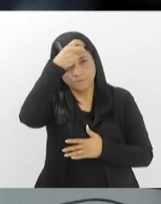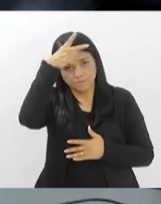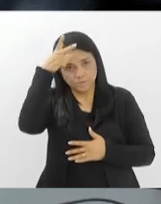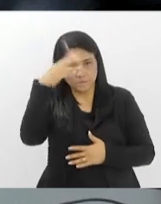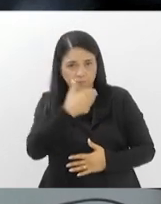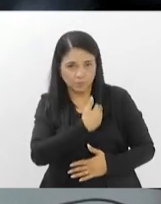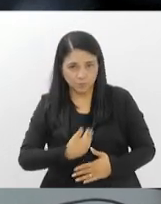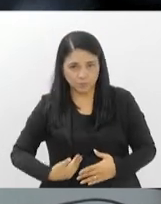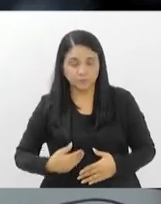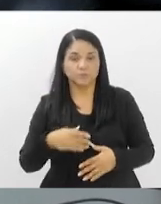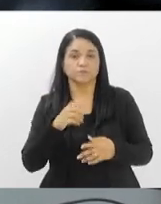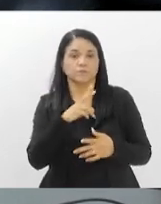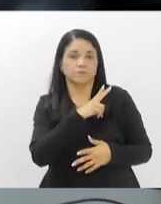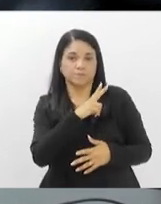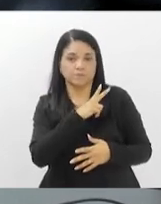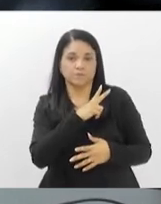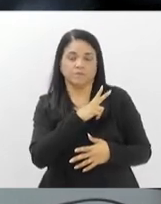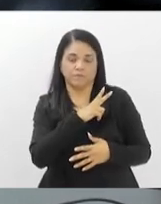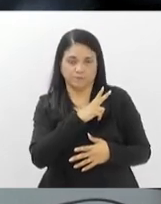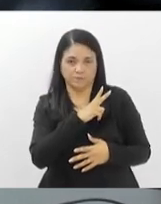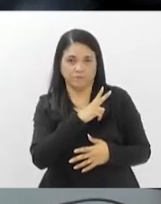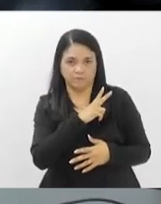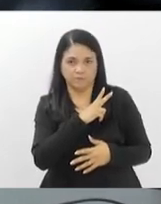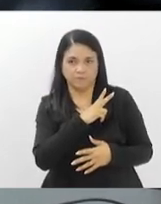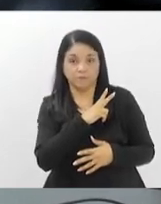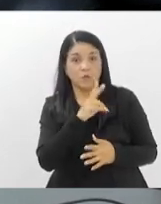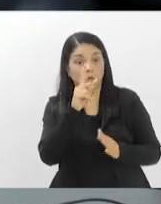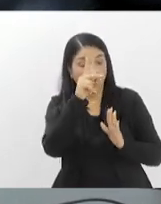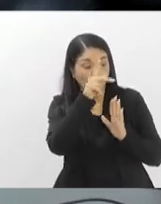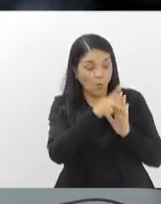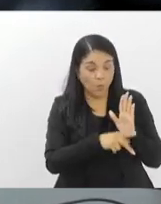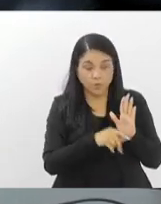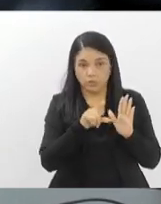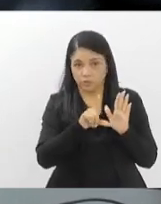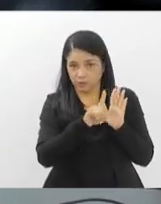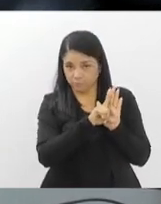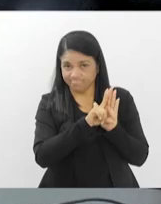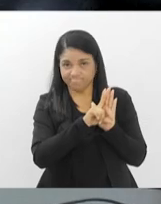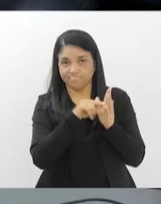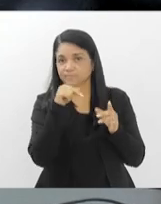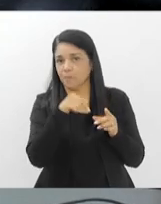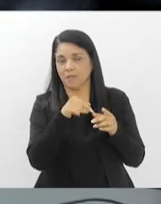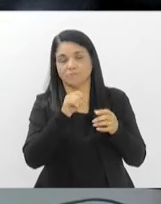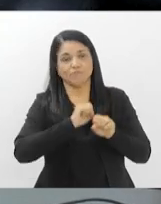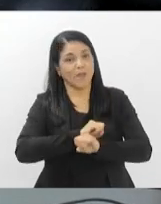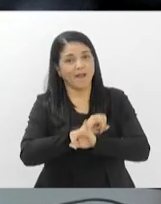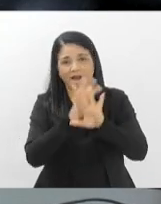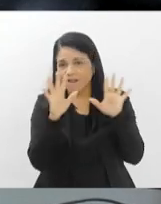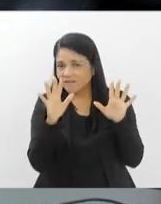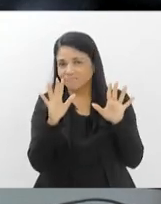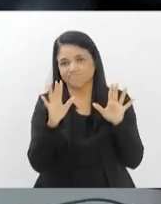abrangência que teria. Só que o projeto também ele não define de forma clara o que é